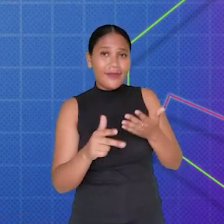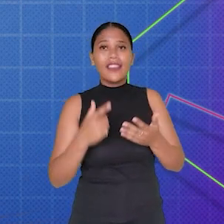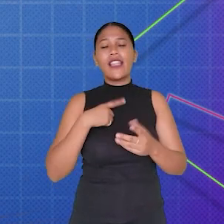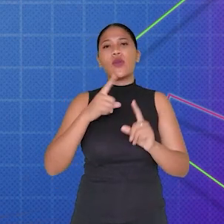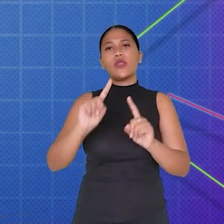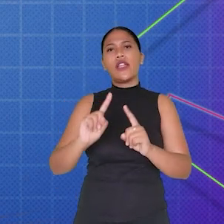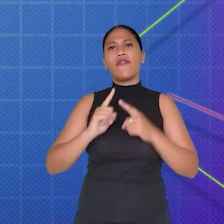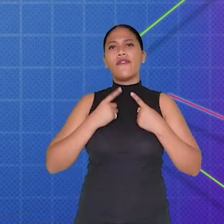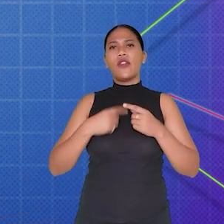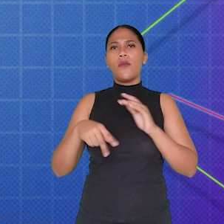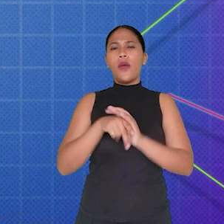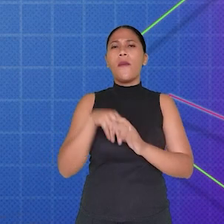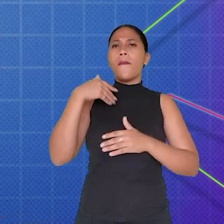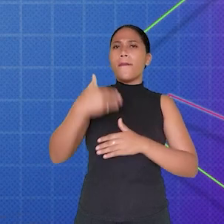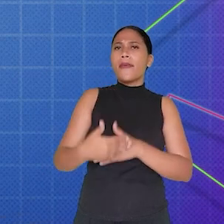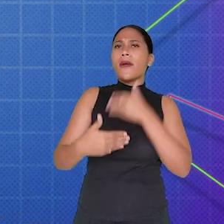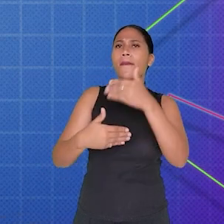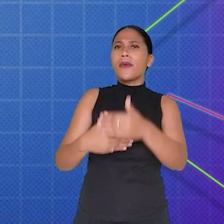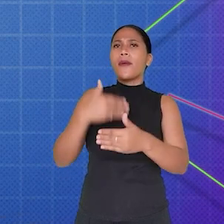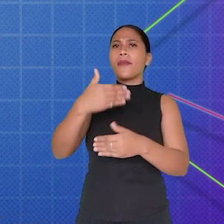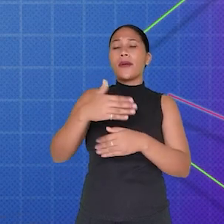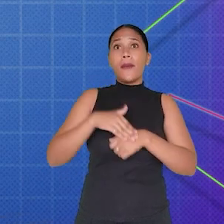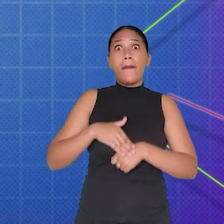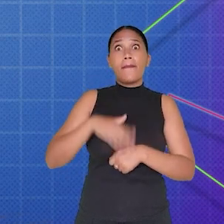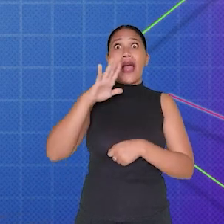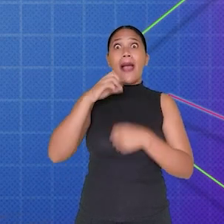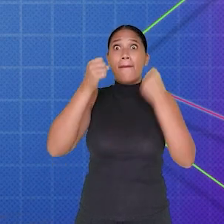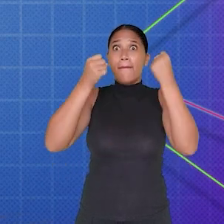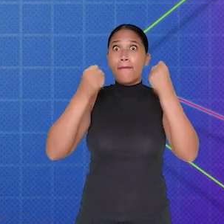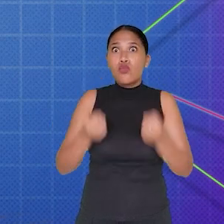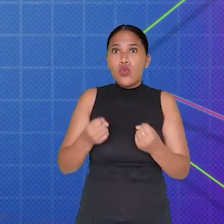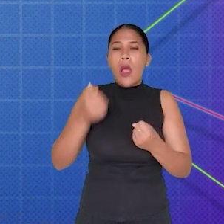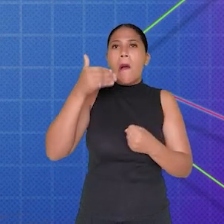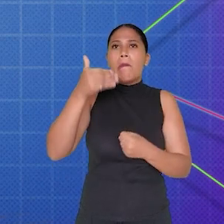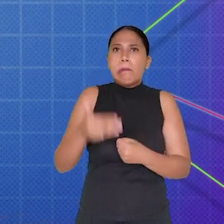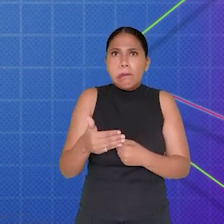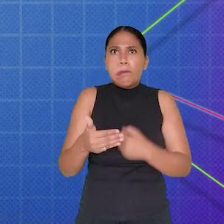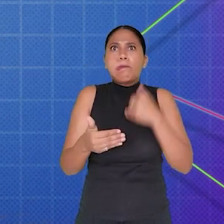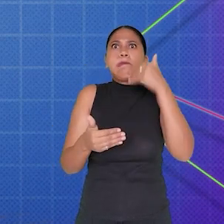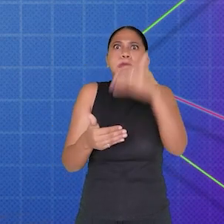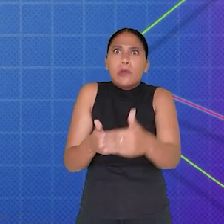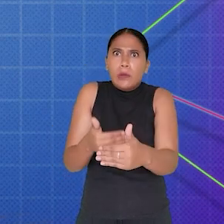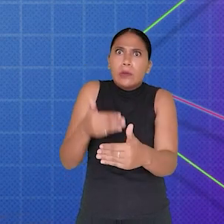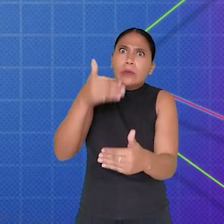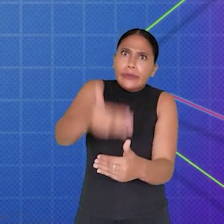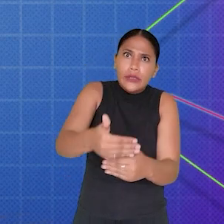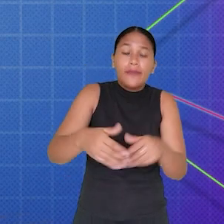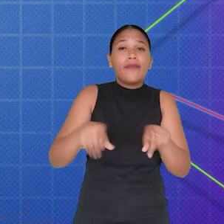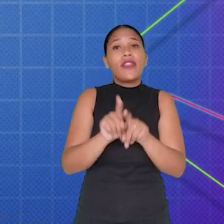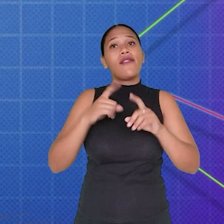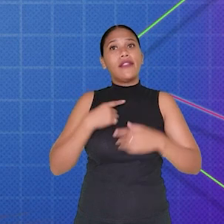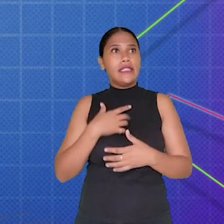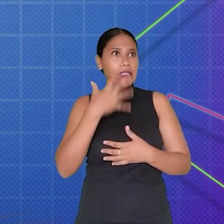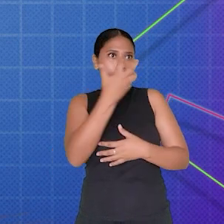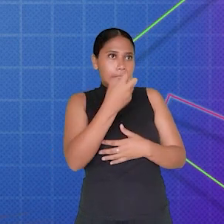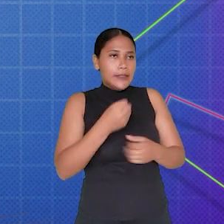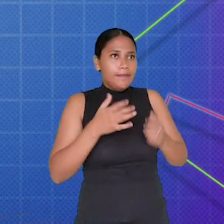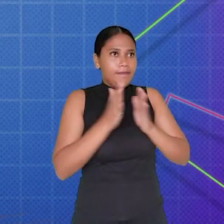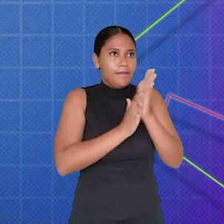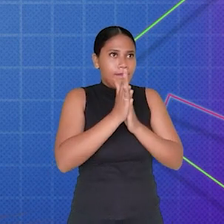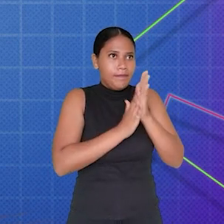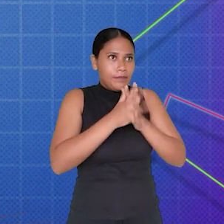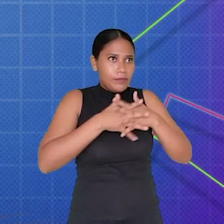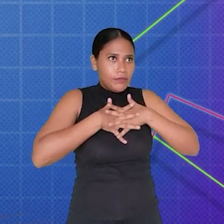série de desafios que aparecem de cada vez mais difíceis. A dificuldade progressiva pode ser eficaz para manter o